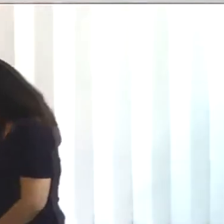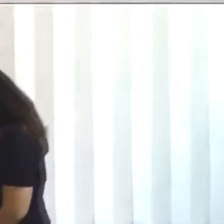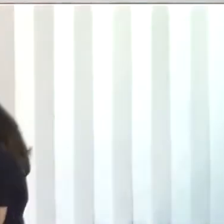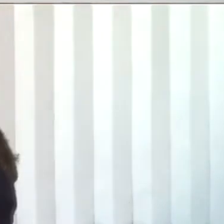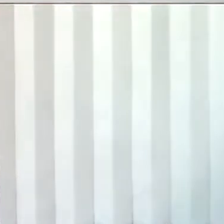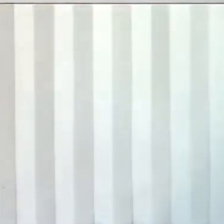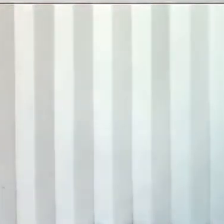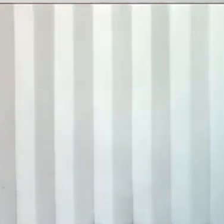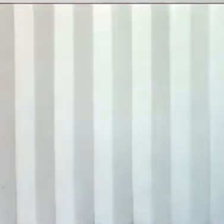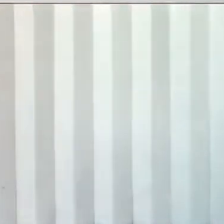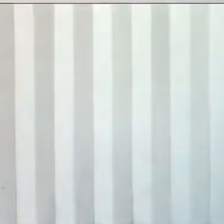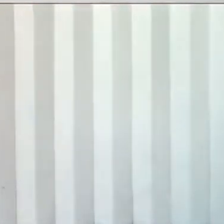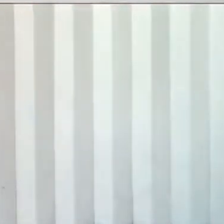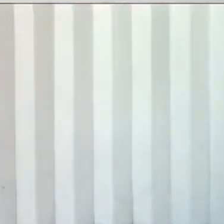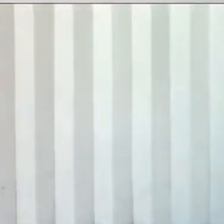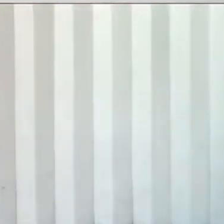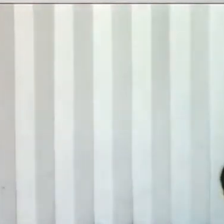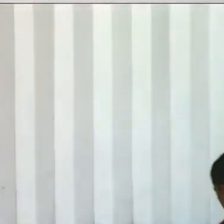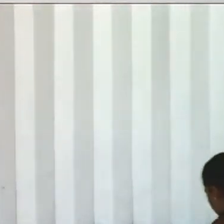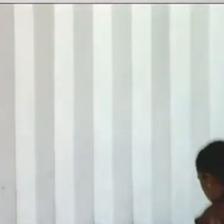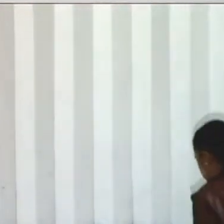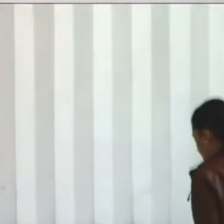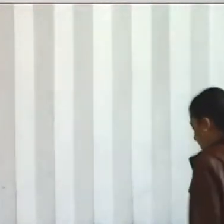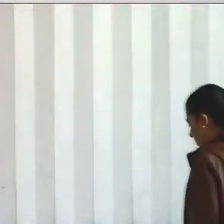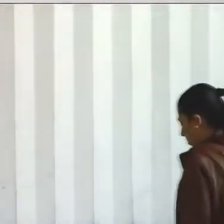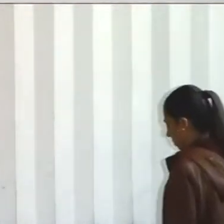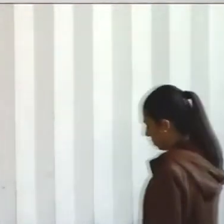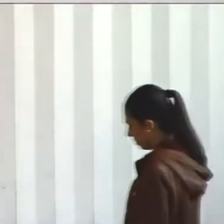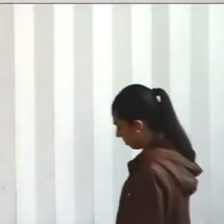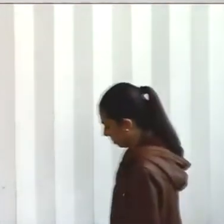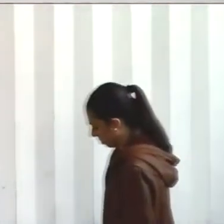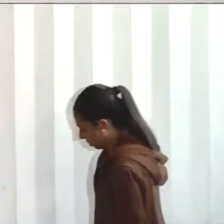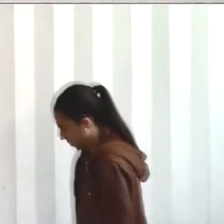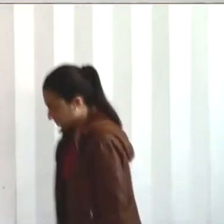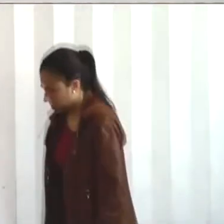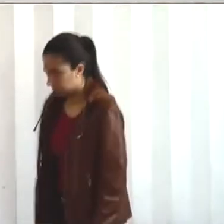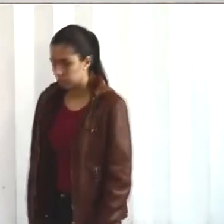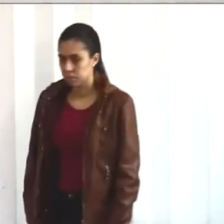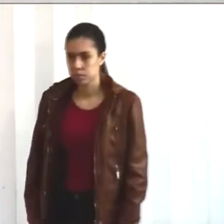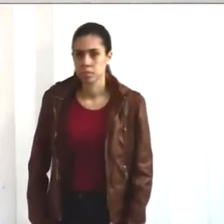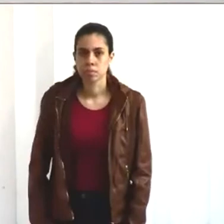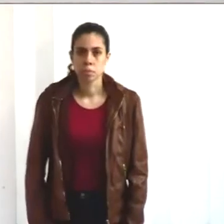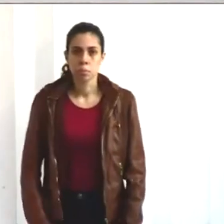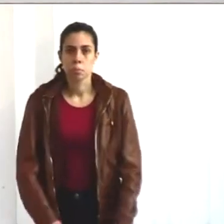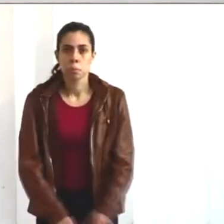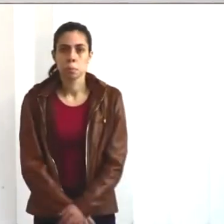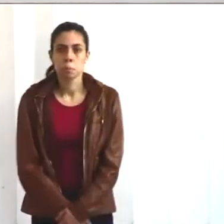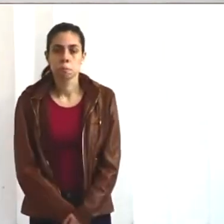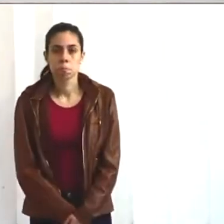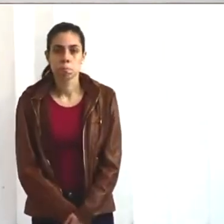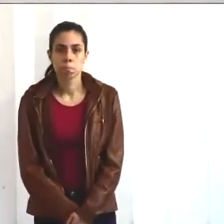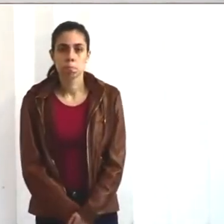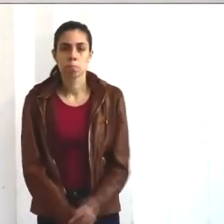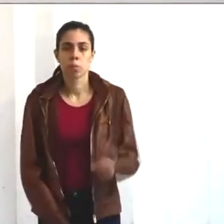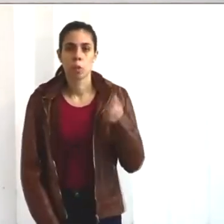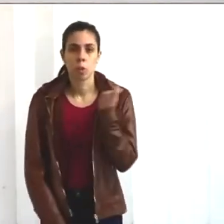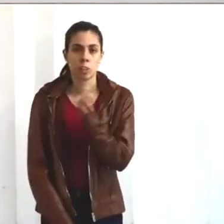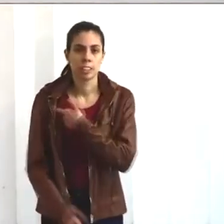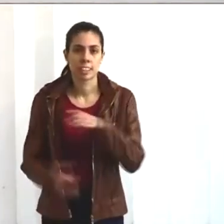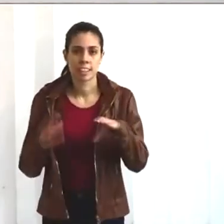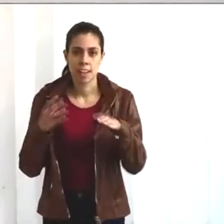Santo. Não creiam que pessoas que tiram suas próprias vidas, embora isso não seja o certo, elas vão para o inferno por causa